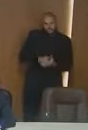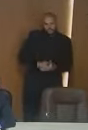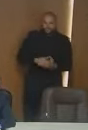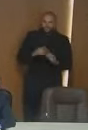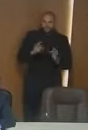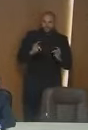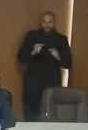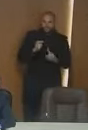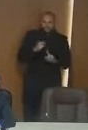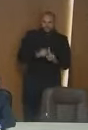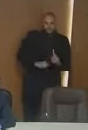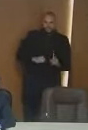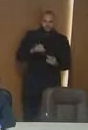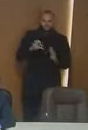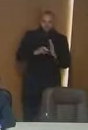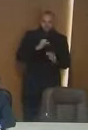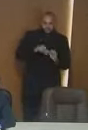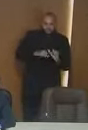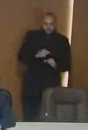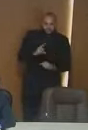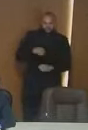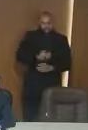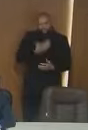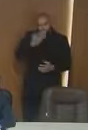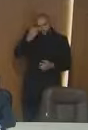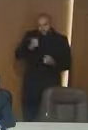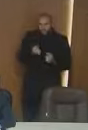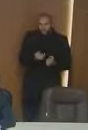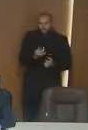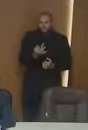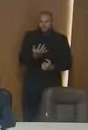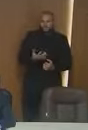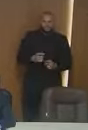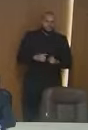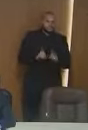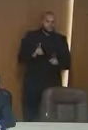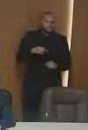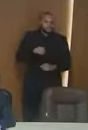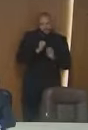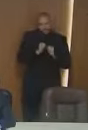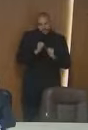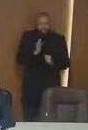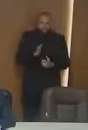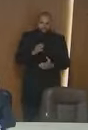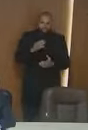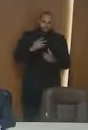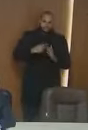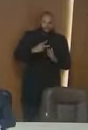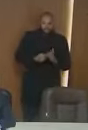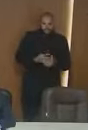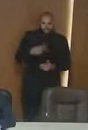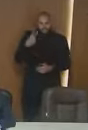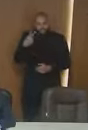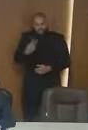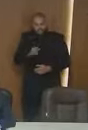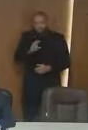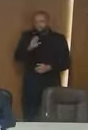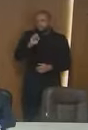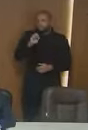abril, e a gente não tem assim na cabeça o quanto, vereador. Mas eu posso, eu já prometi aqui para a vereadora Rosana,